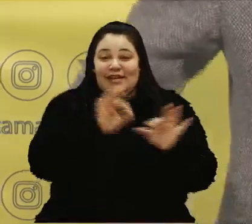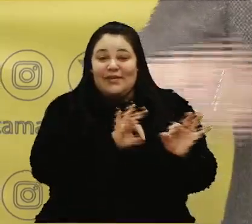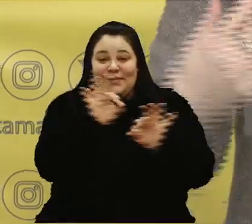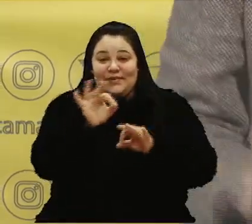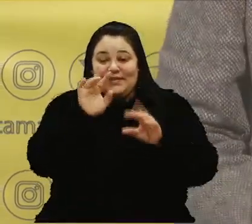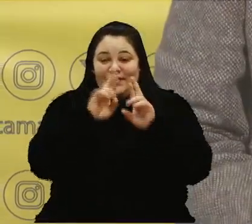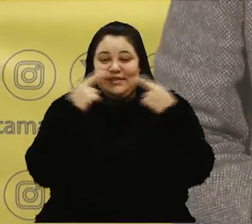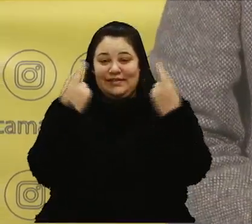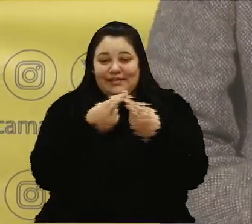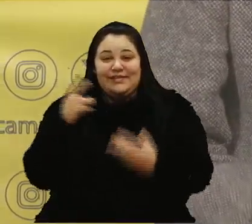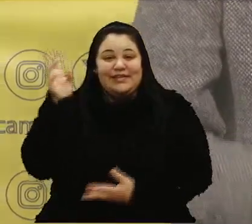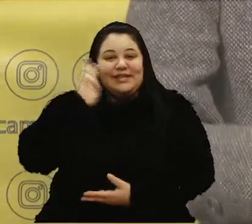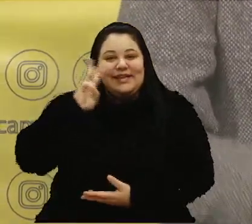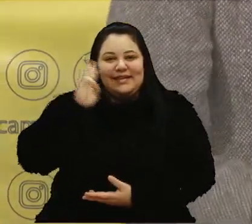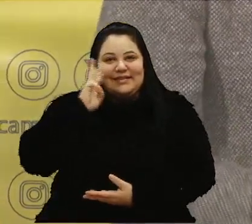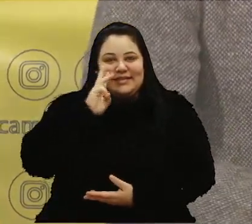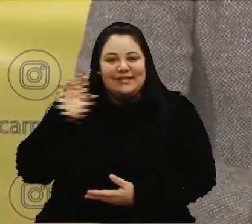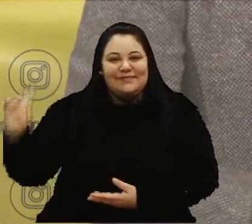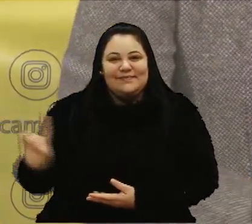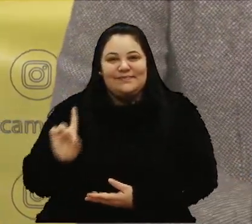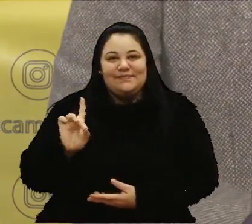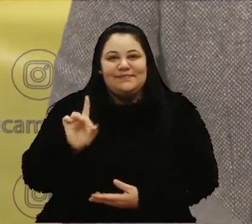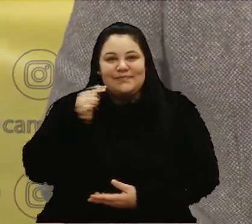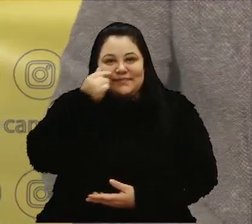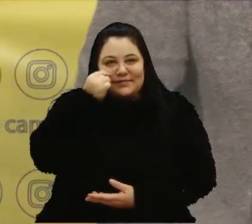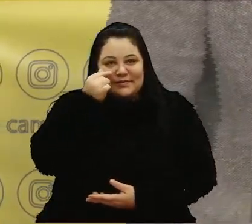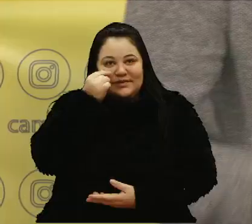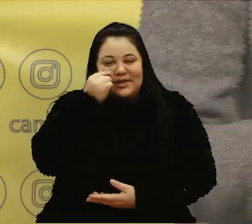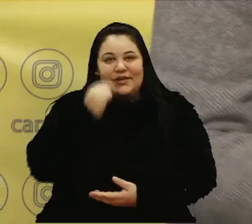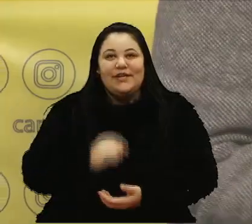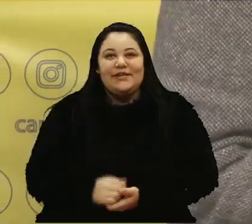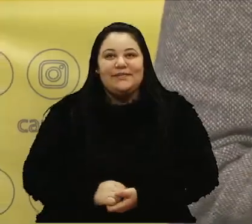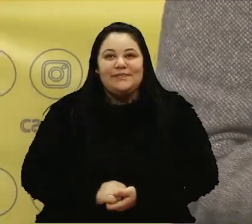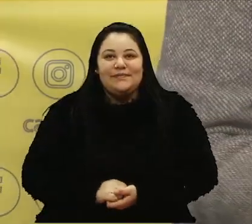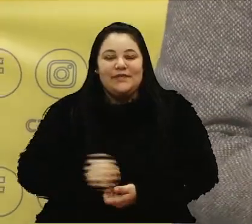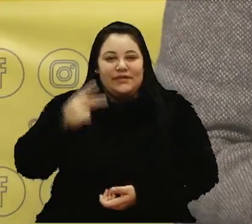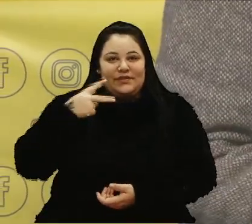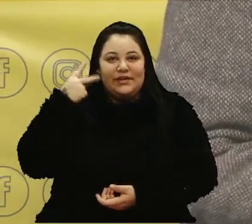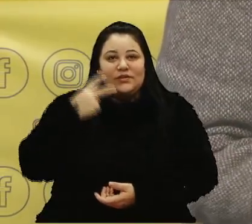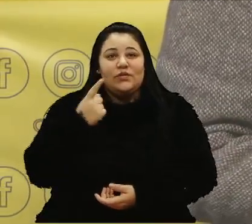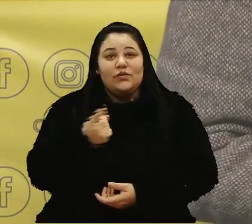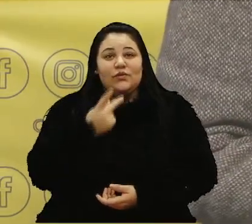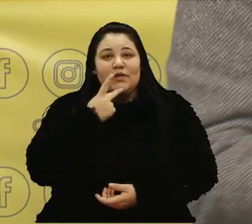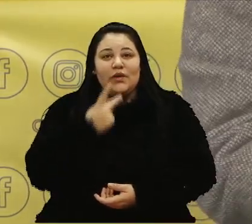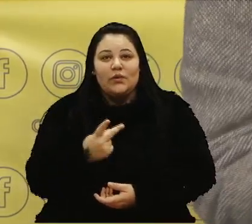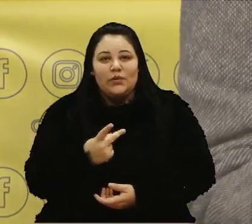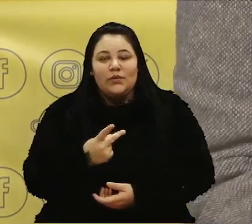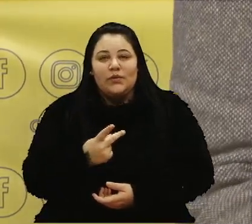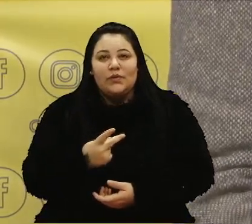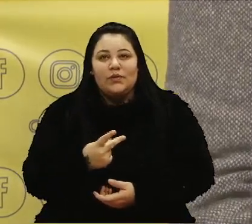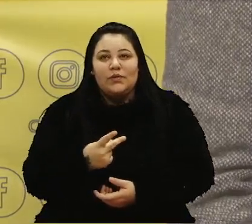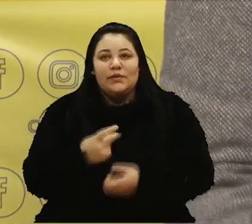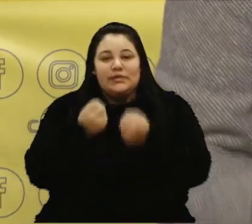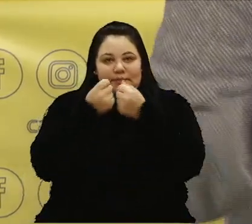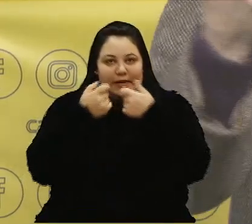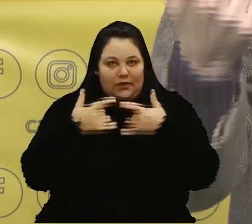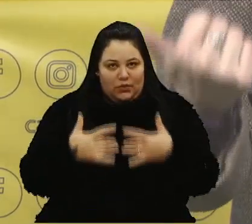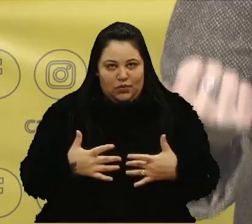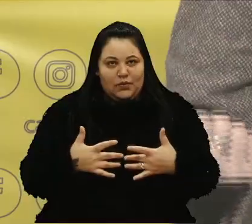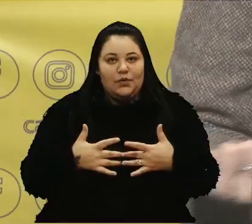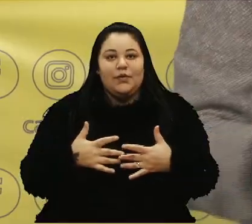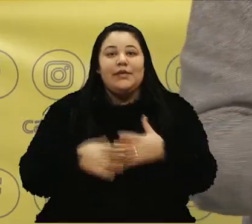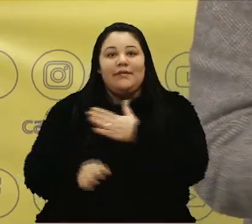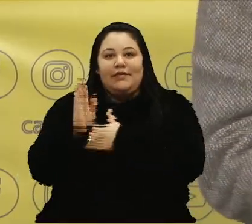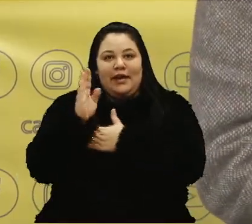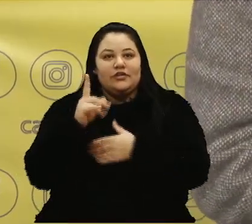Ordinária desta terça-feira, aqui ao meu lado já está o vereador Eloy Frisso. Vereador, o senhor fez uma prestação de contas da viagem